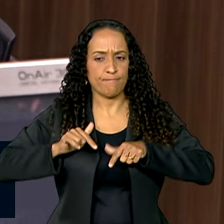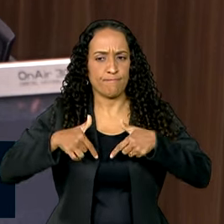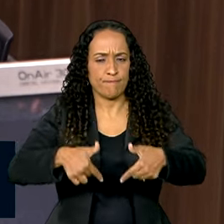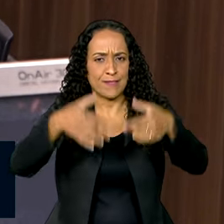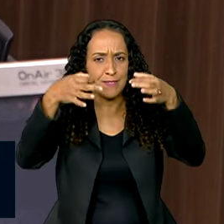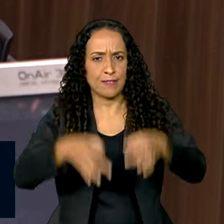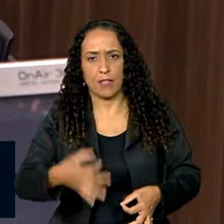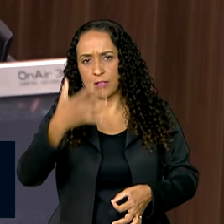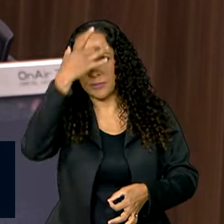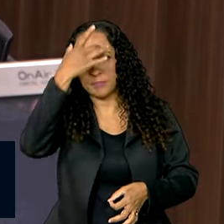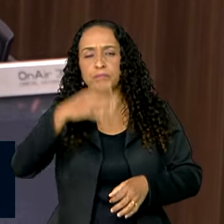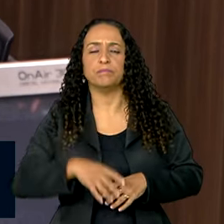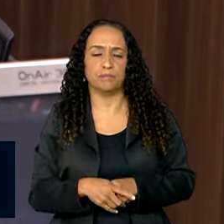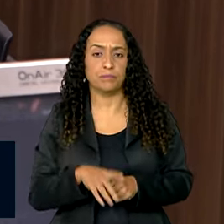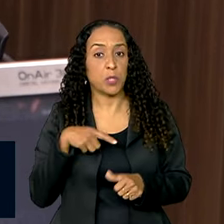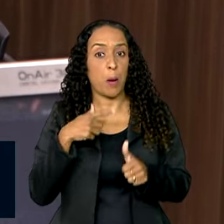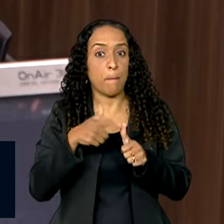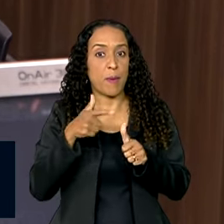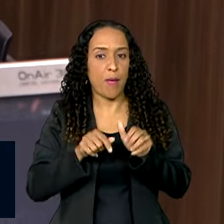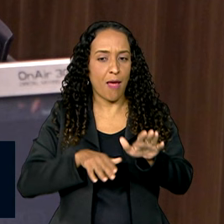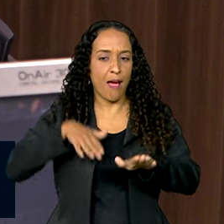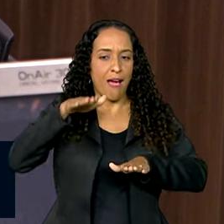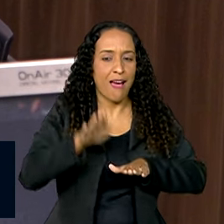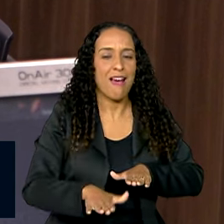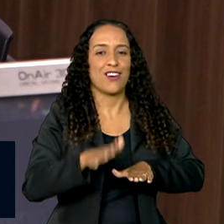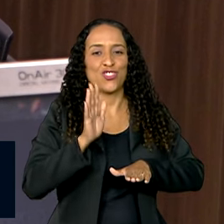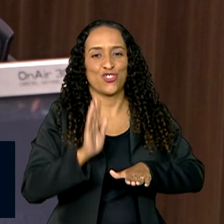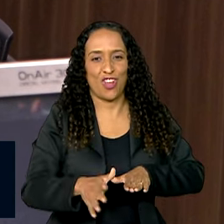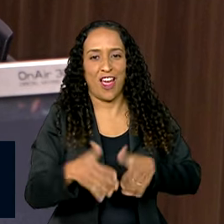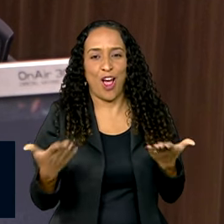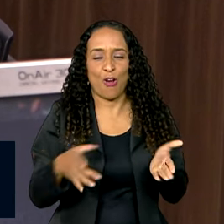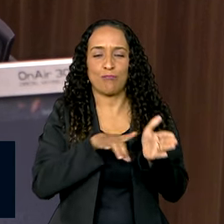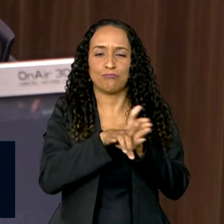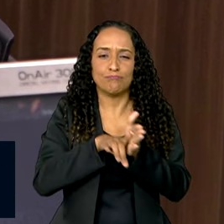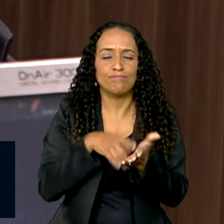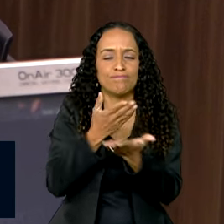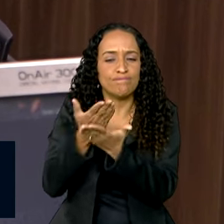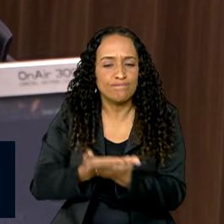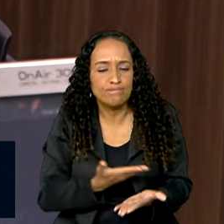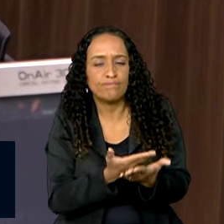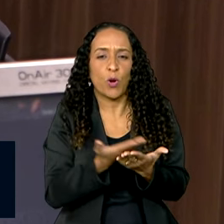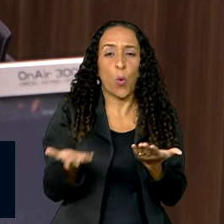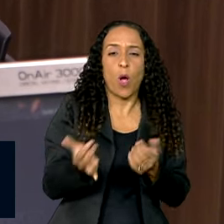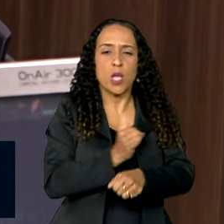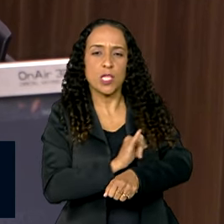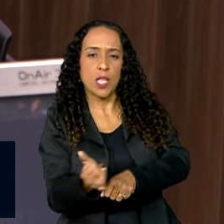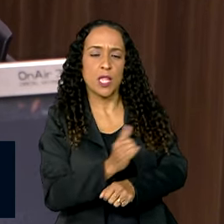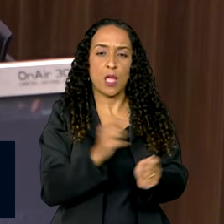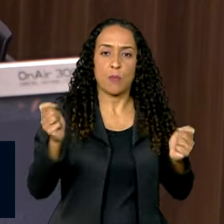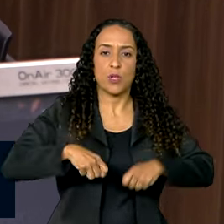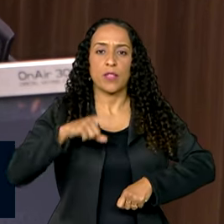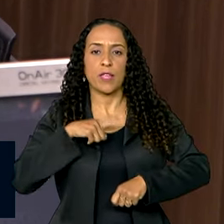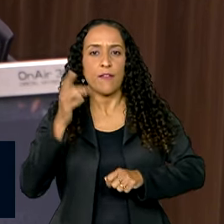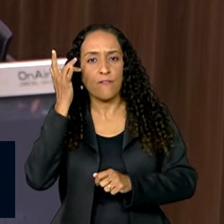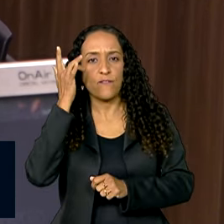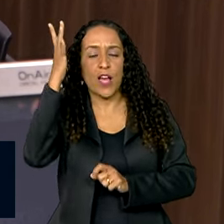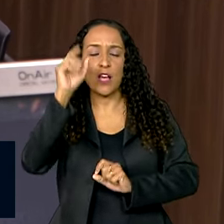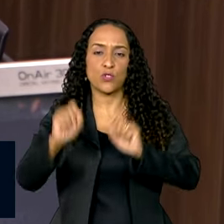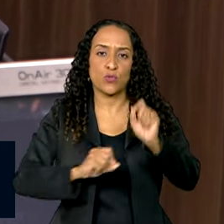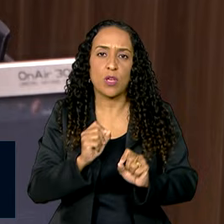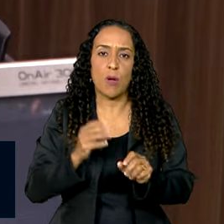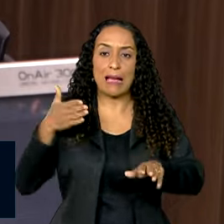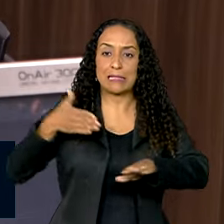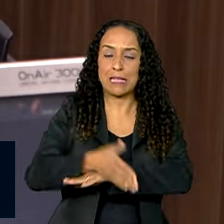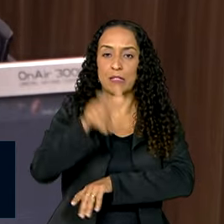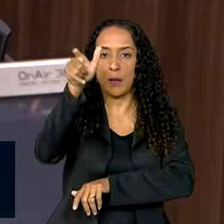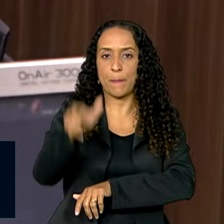consciente, né? Então, acho que é o primeiro passo, já foi dado, e agora é estudar realmente quais são as medidas que a gente pode ter para facilitar esse